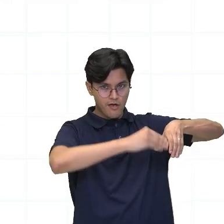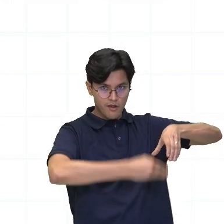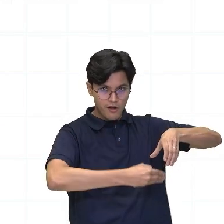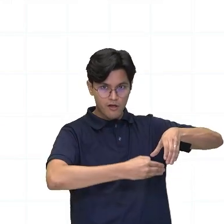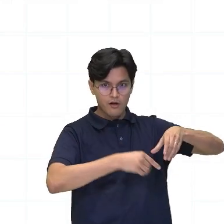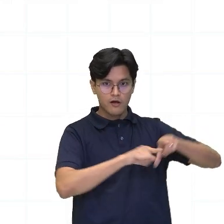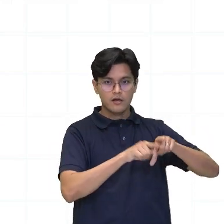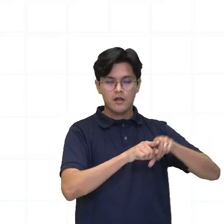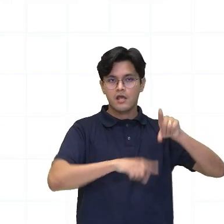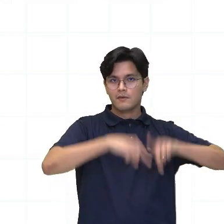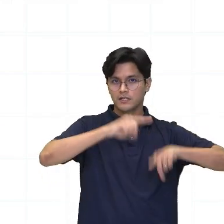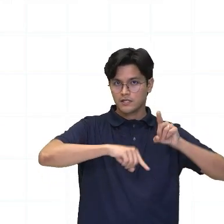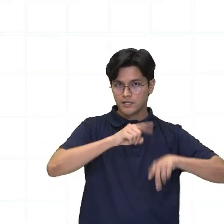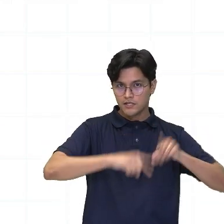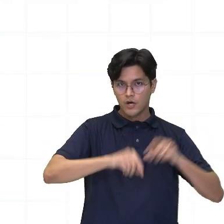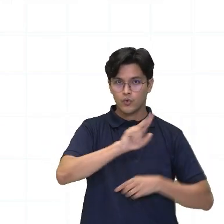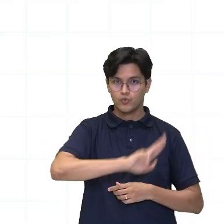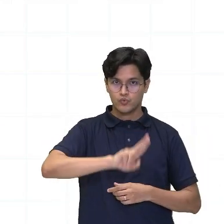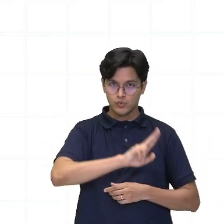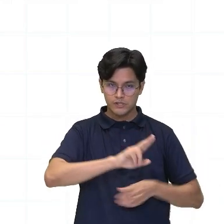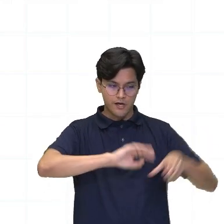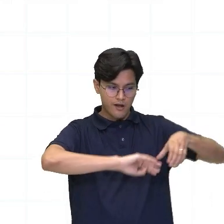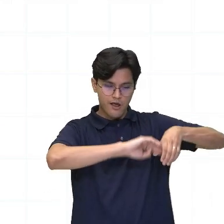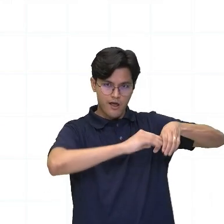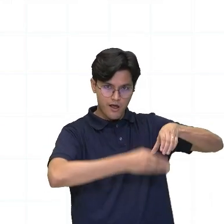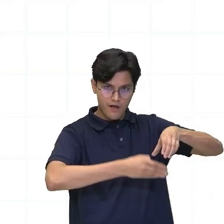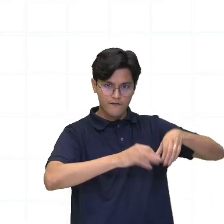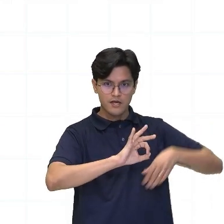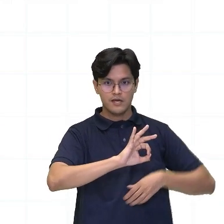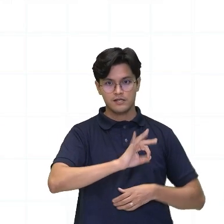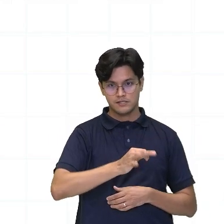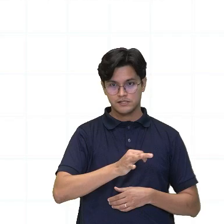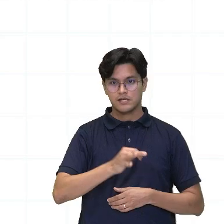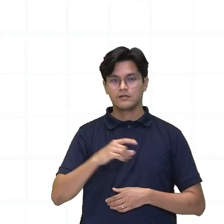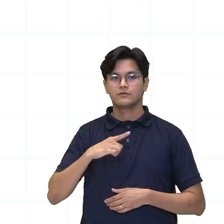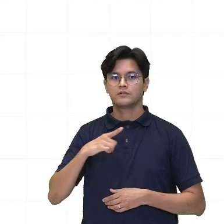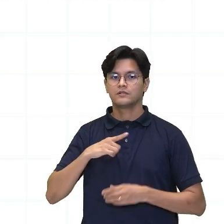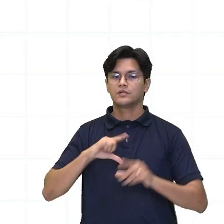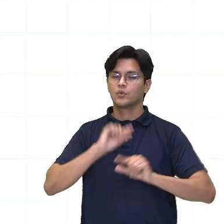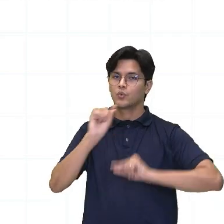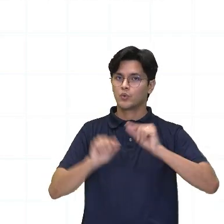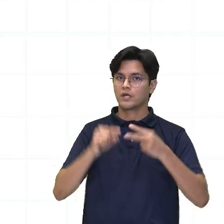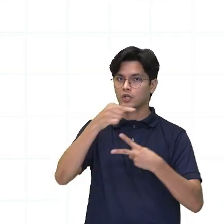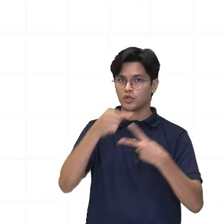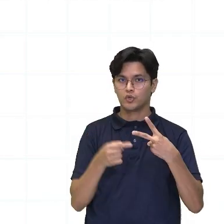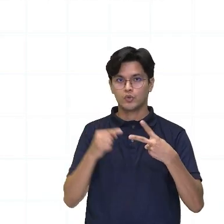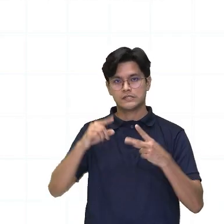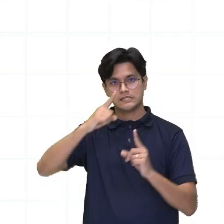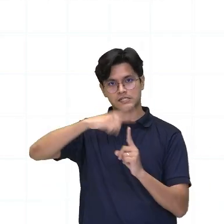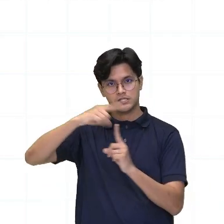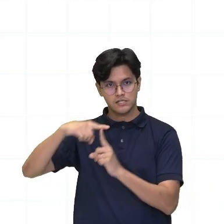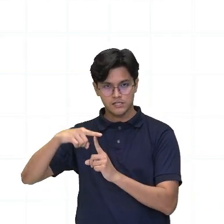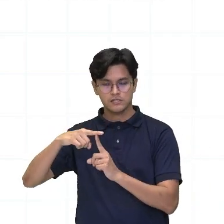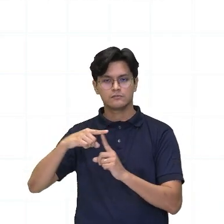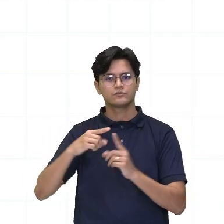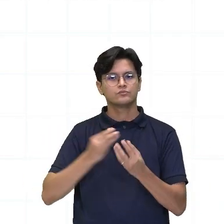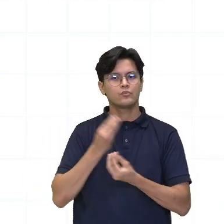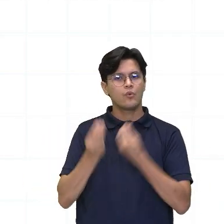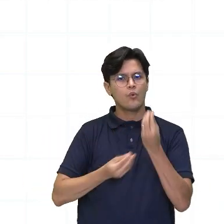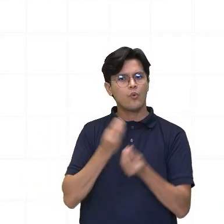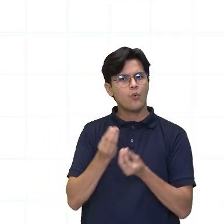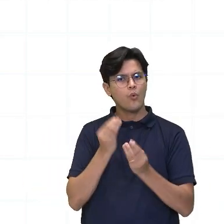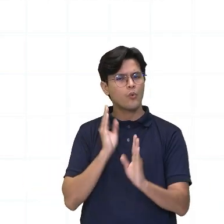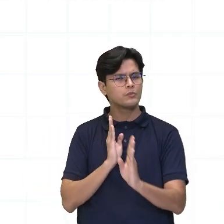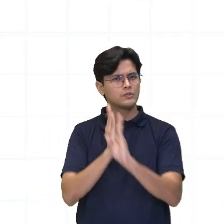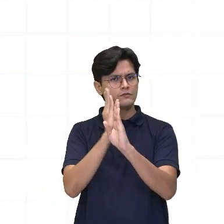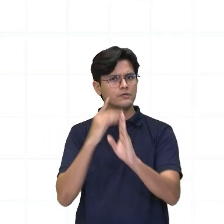gravuras e pinturas rupestres são 2 tipos de arte rupestre. Como é que nós podemos identificá-la? A produção